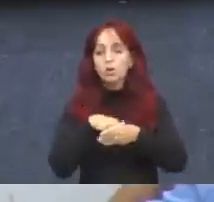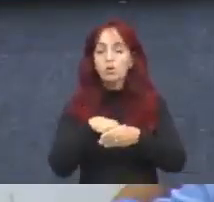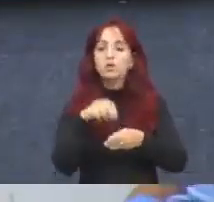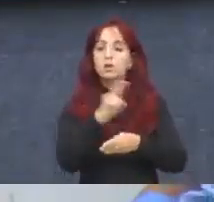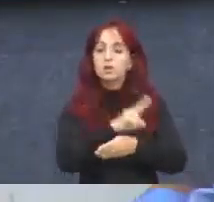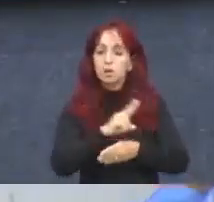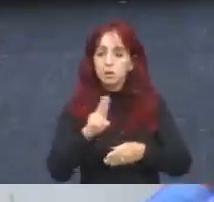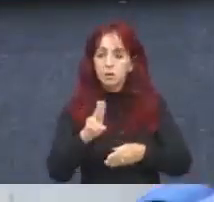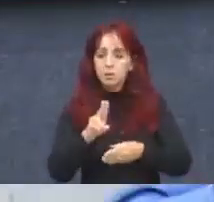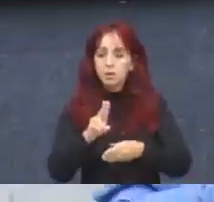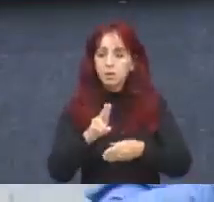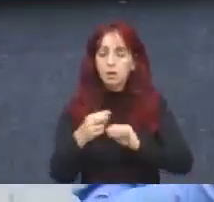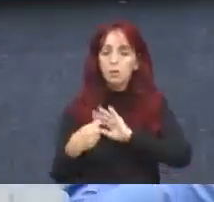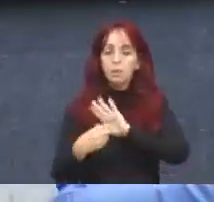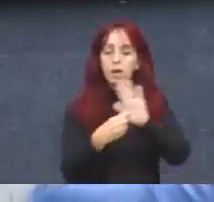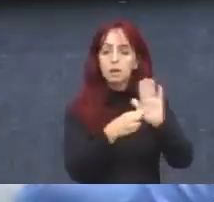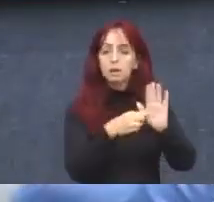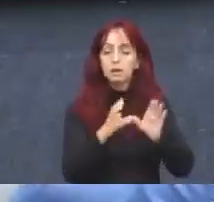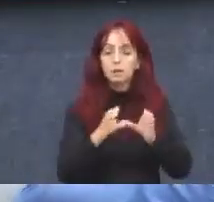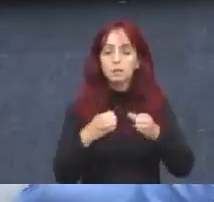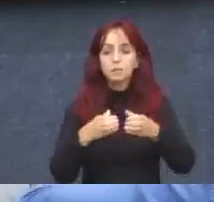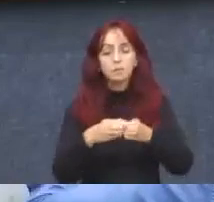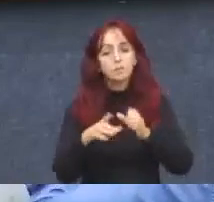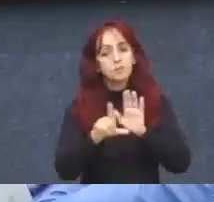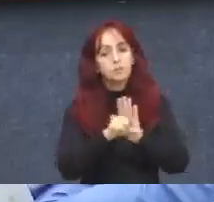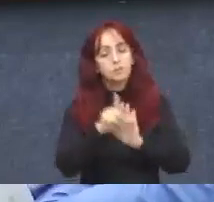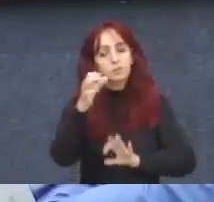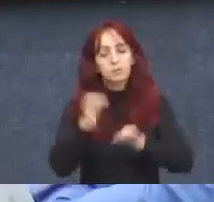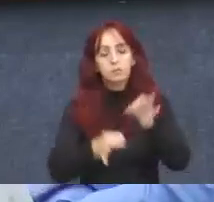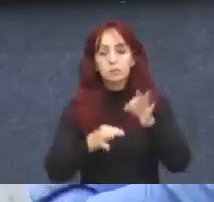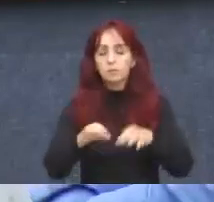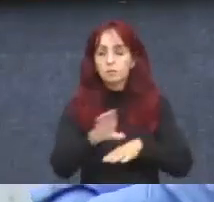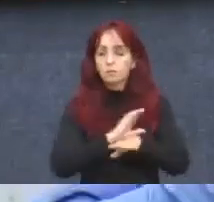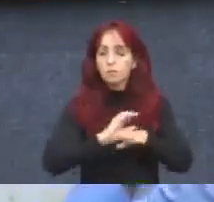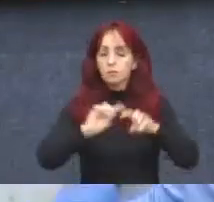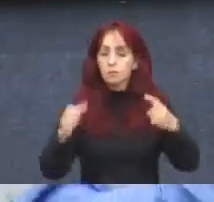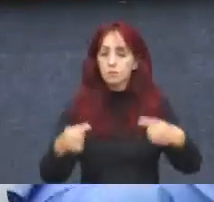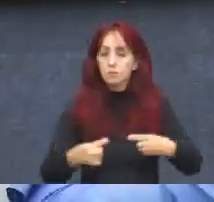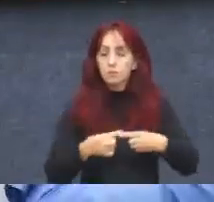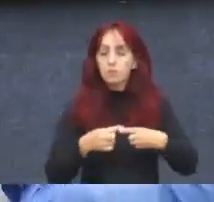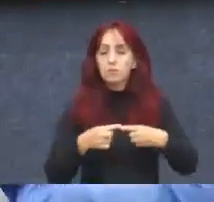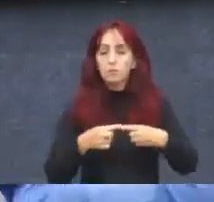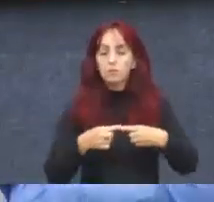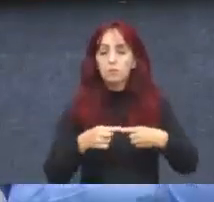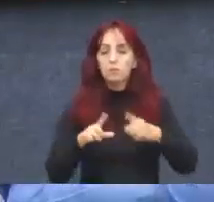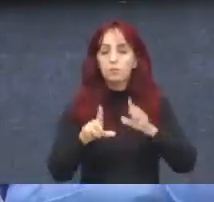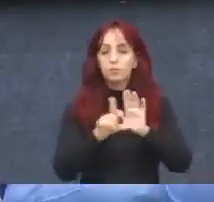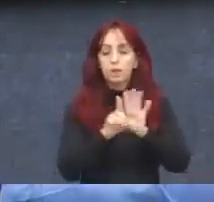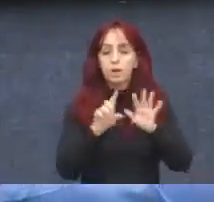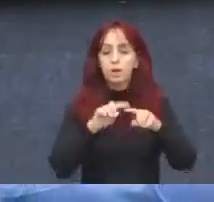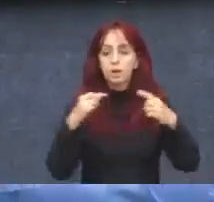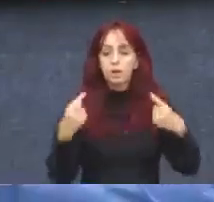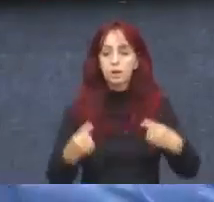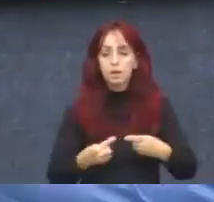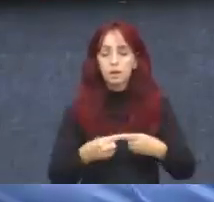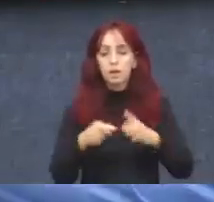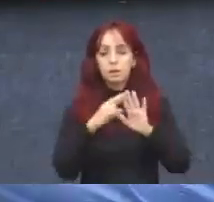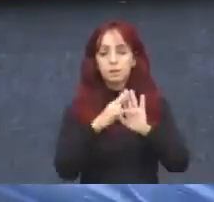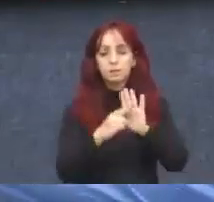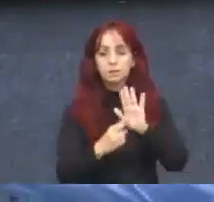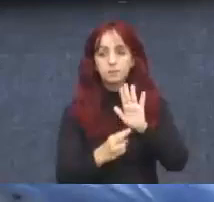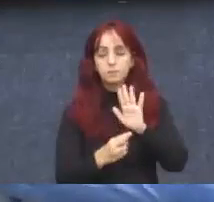nominal. Pareceres das comissões, legislação e justiça, pela constitucionalidade, ilegalidade e